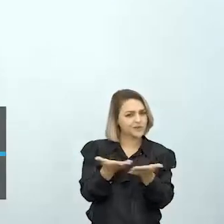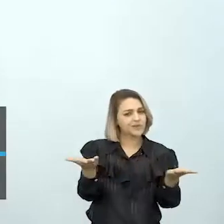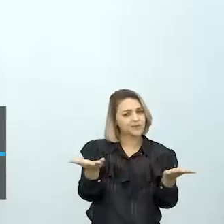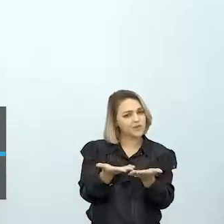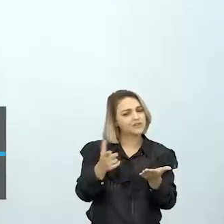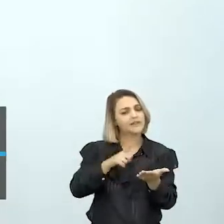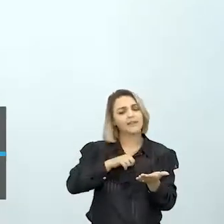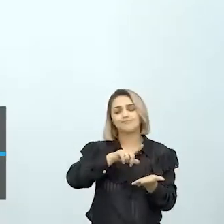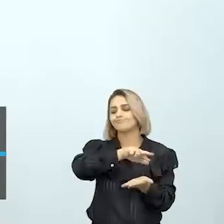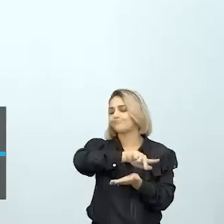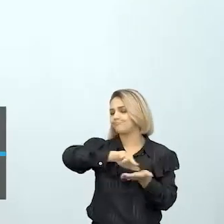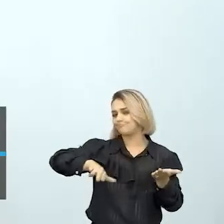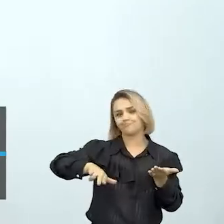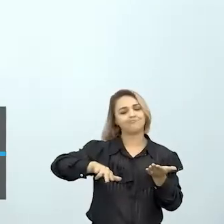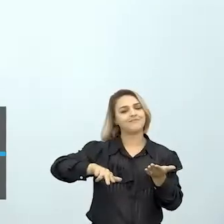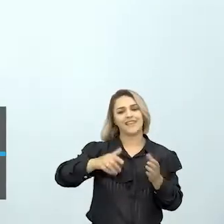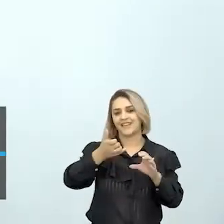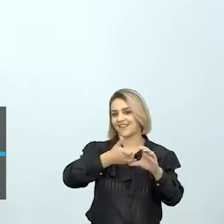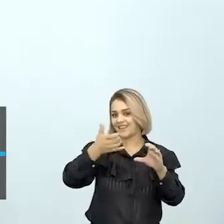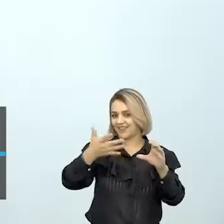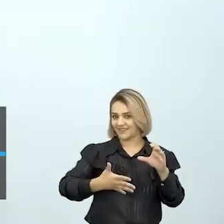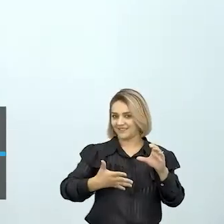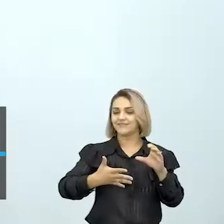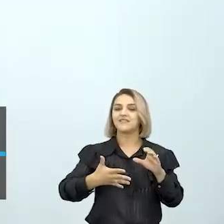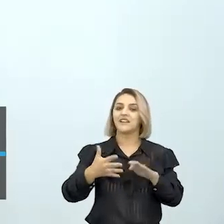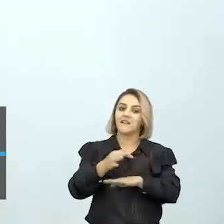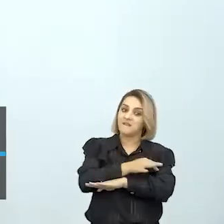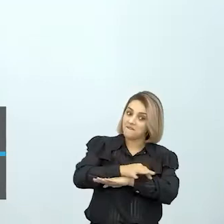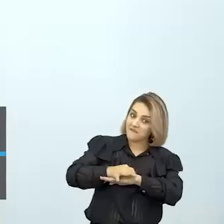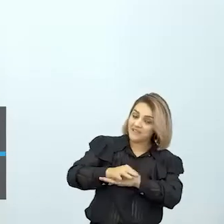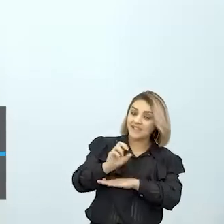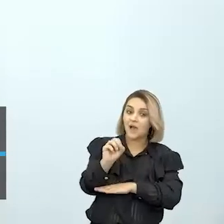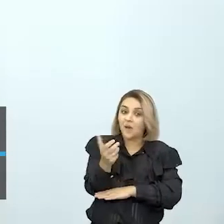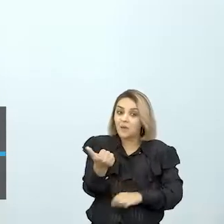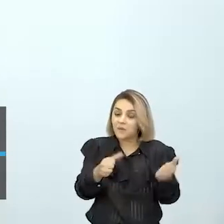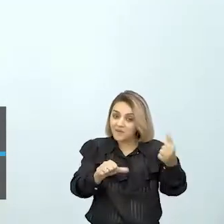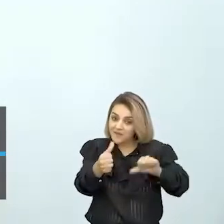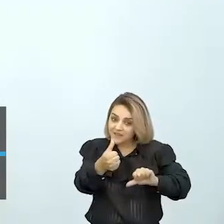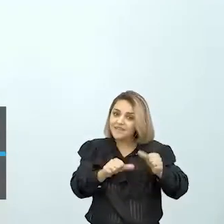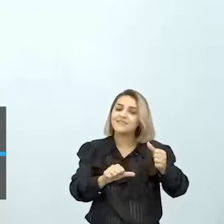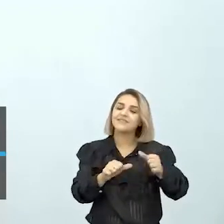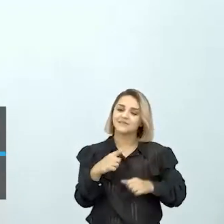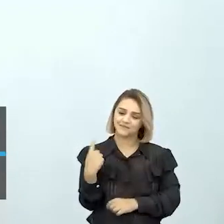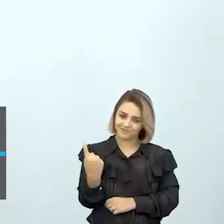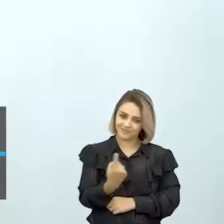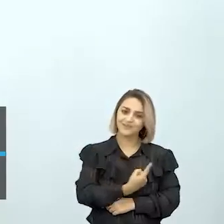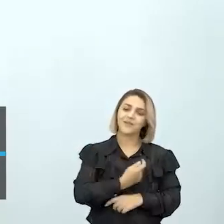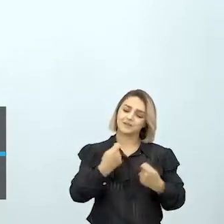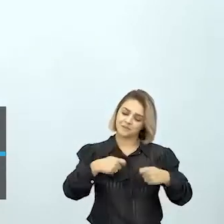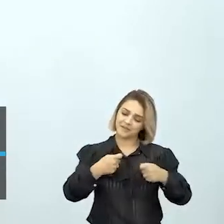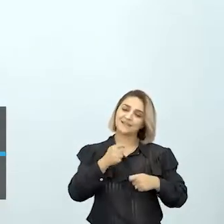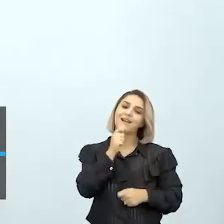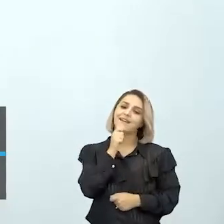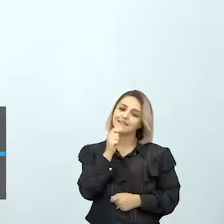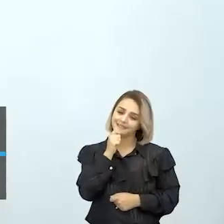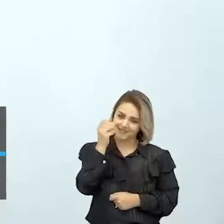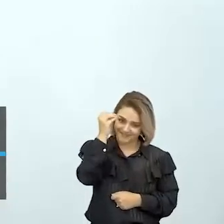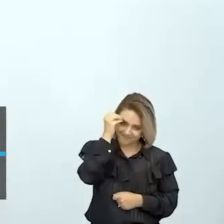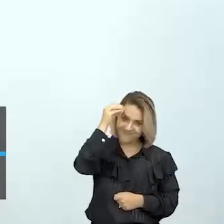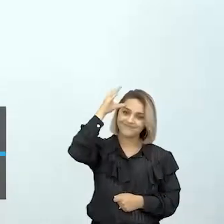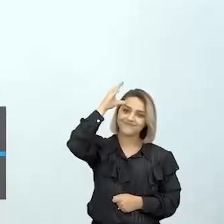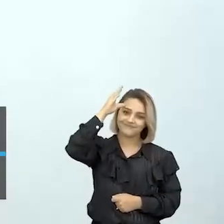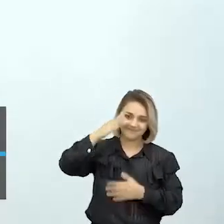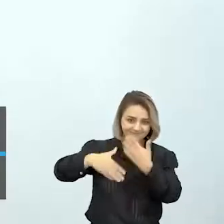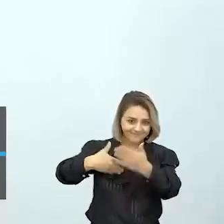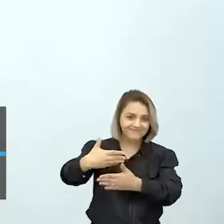né, propriedades físico-químicas aí que nós temos que ainda estudá-las de maneira mais efetiva e